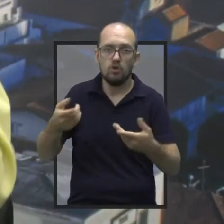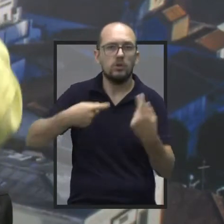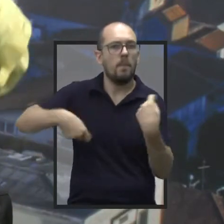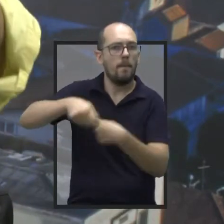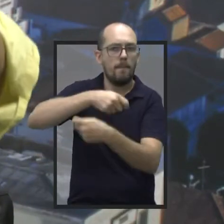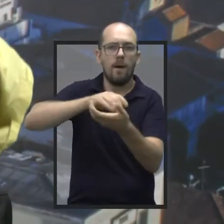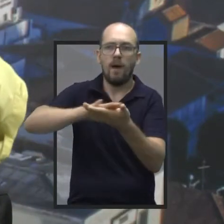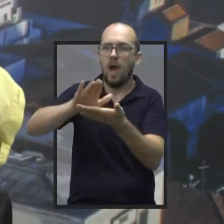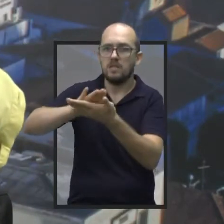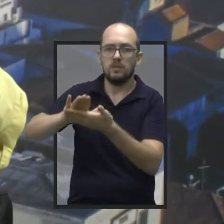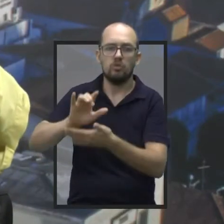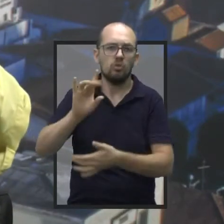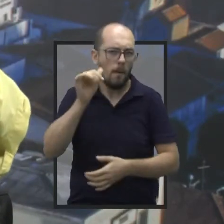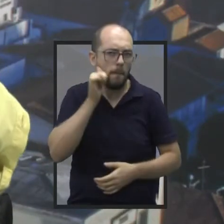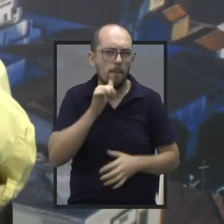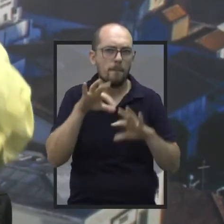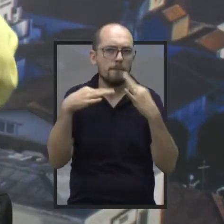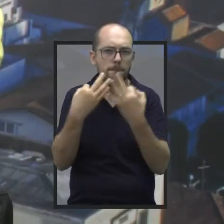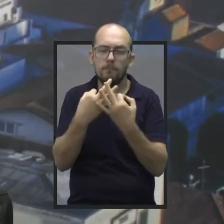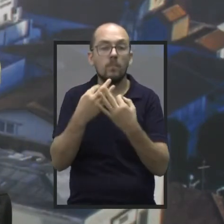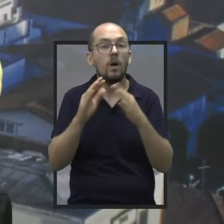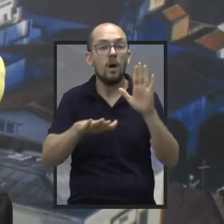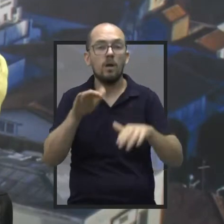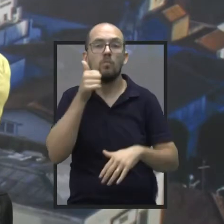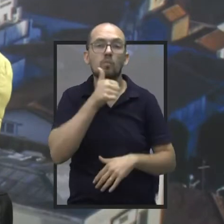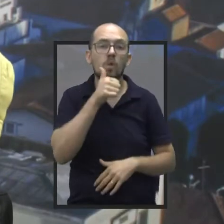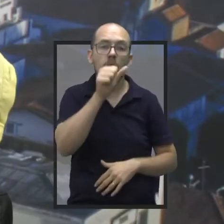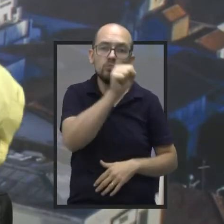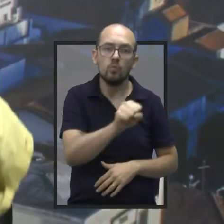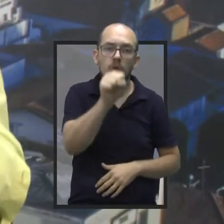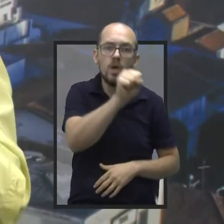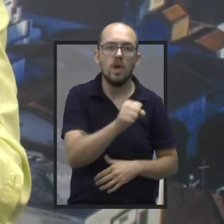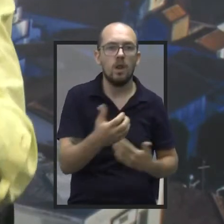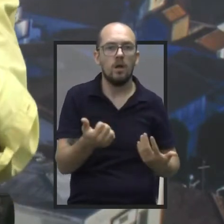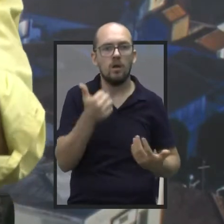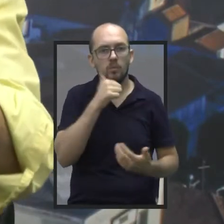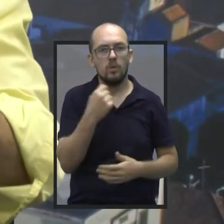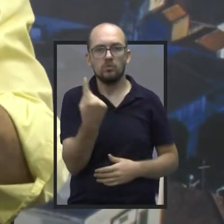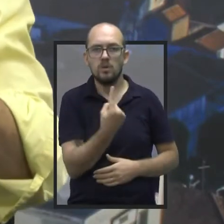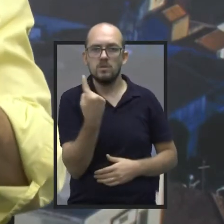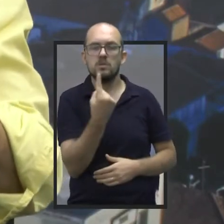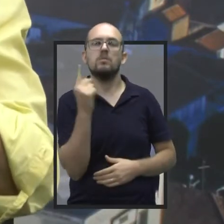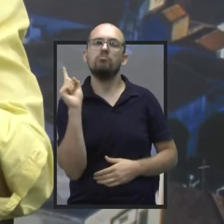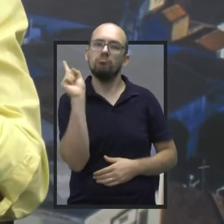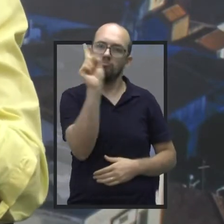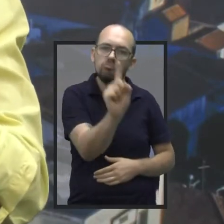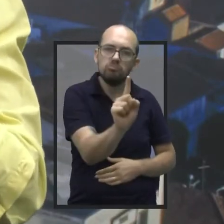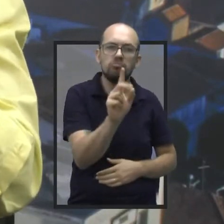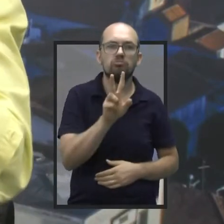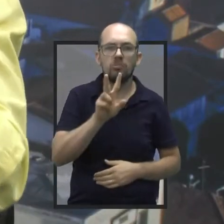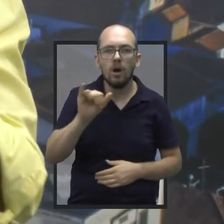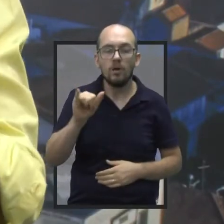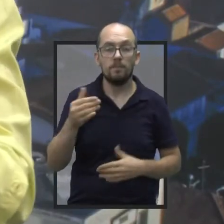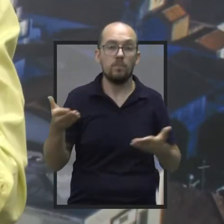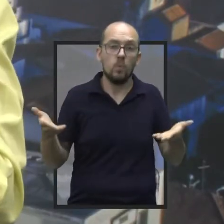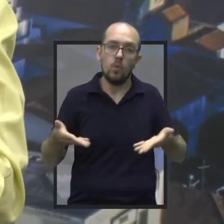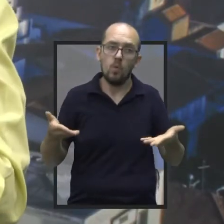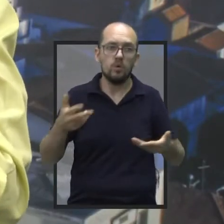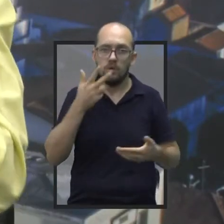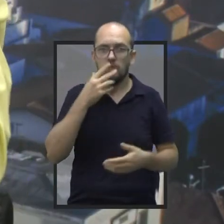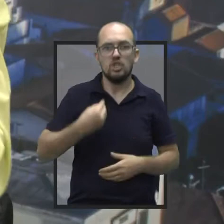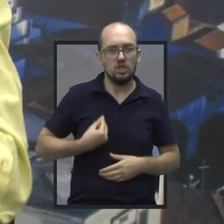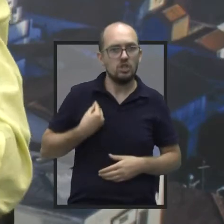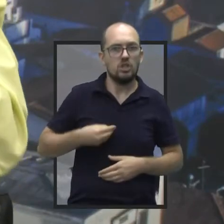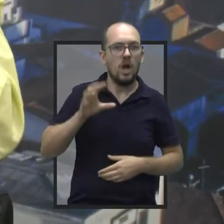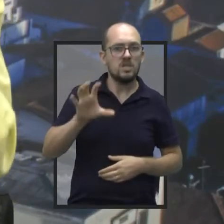família, mas a mulher independente. Claro. A mulher solteira. Sabe, ela vai. Hoje nós estamos vivendo uma modernidade e